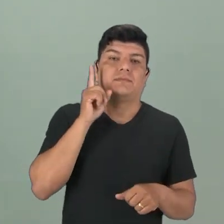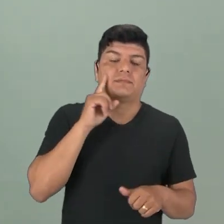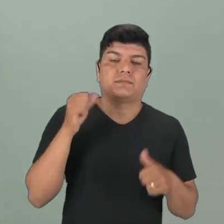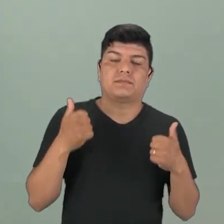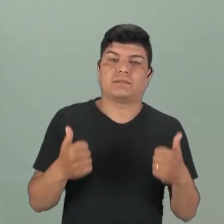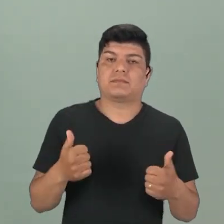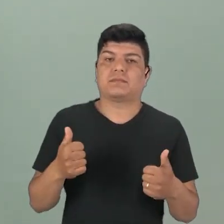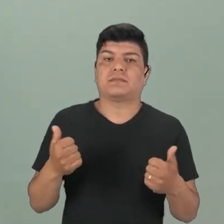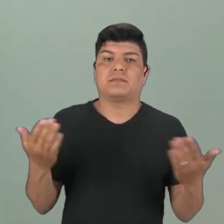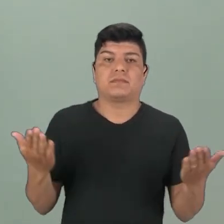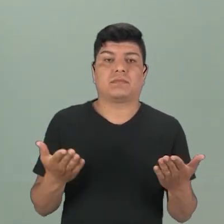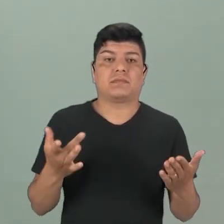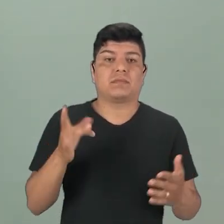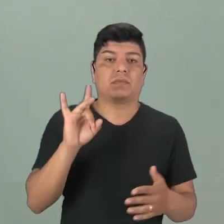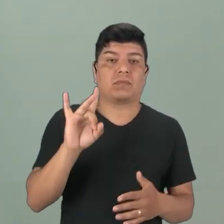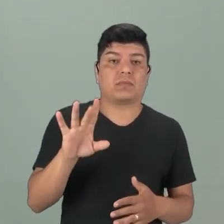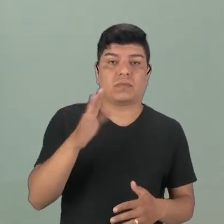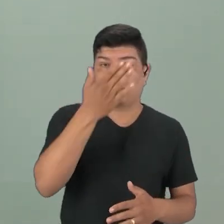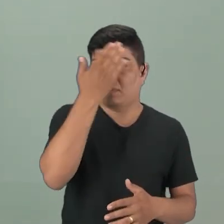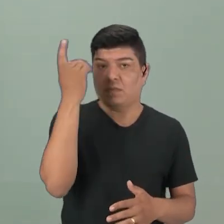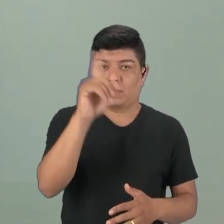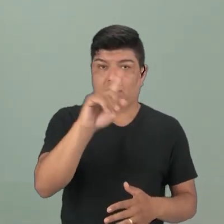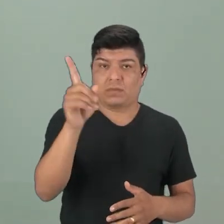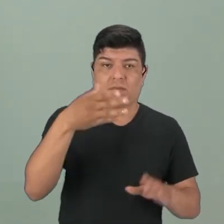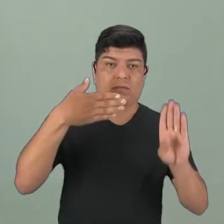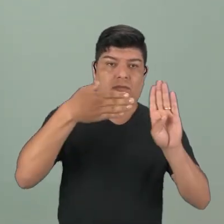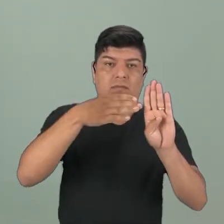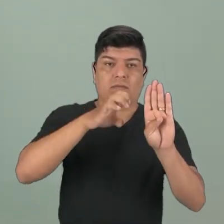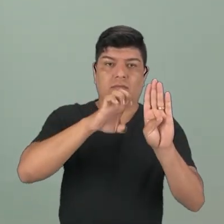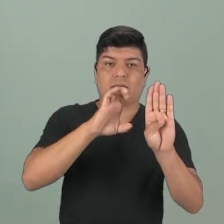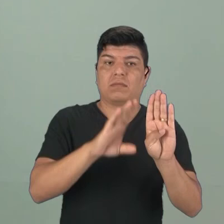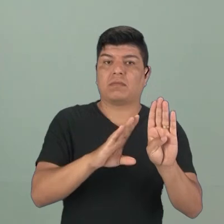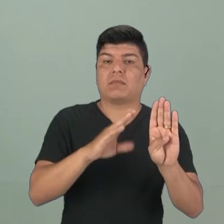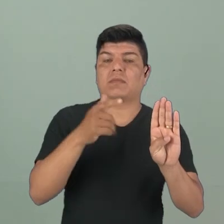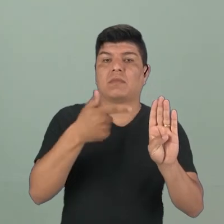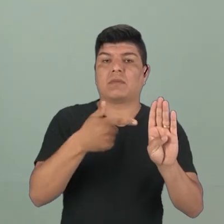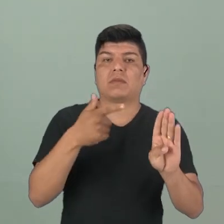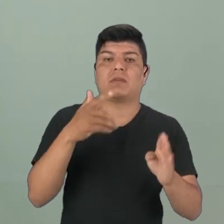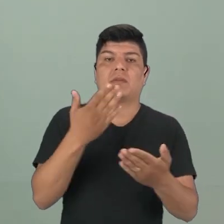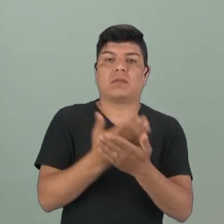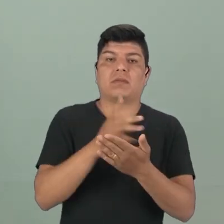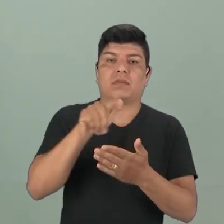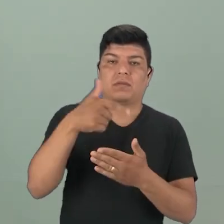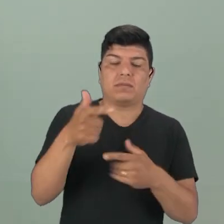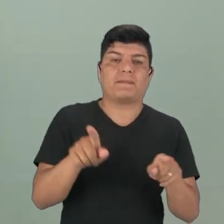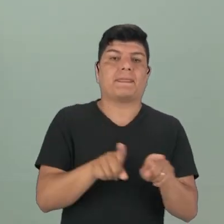dia. Eu fico por aqui, mas não esqueça de acessar a plataforma Eduque, para você ter acesso a essa